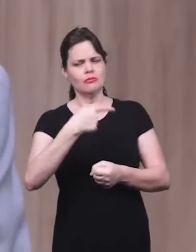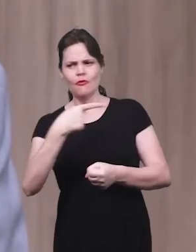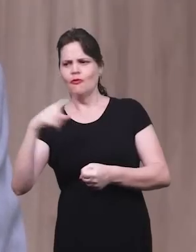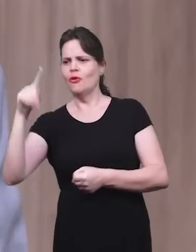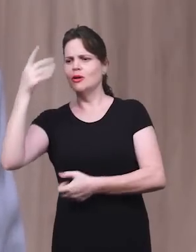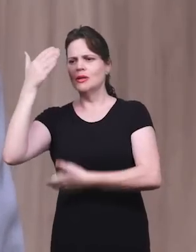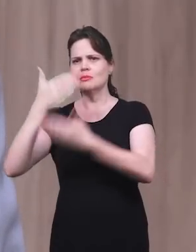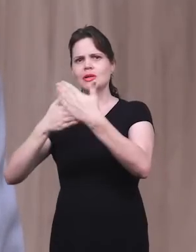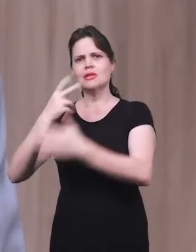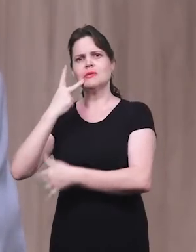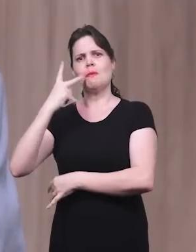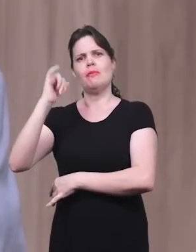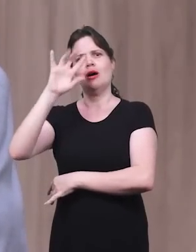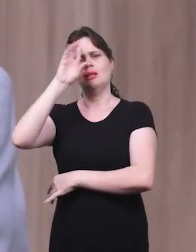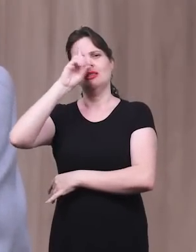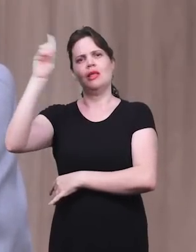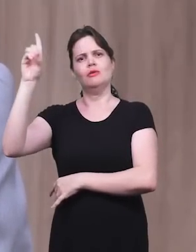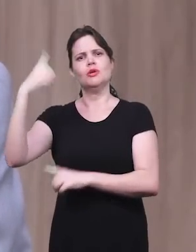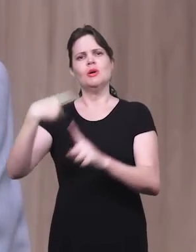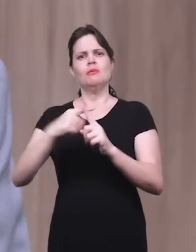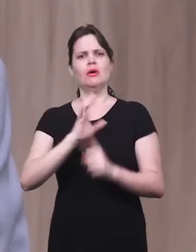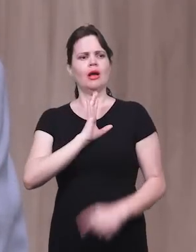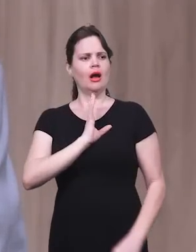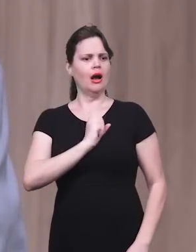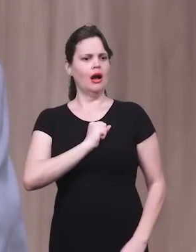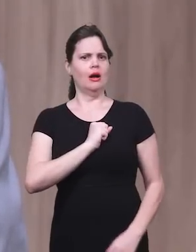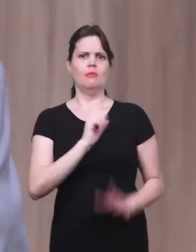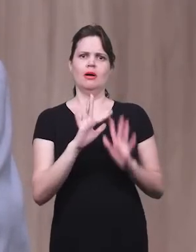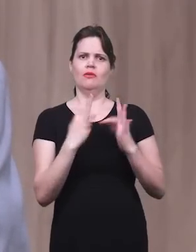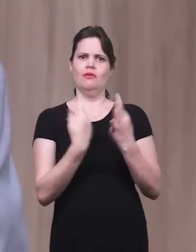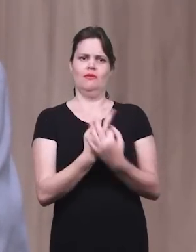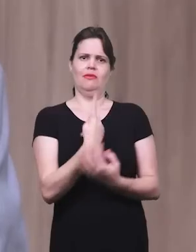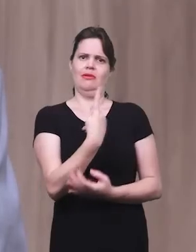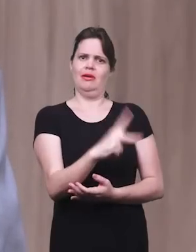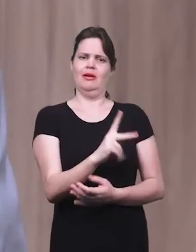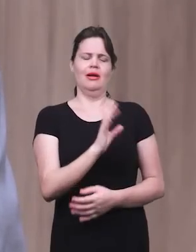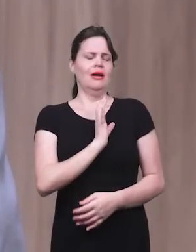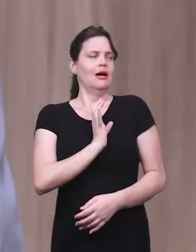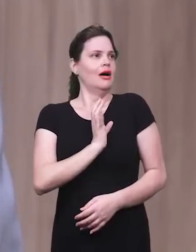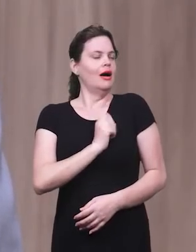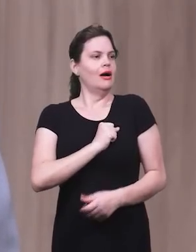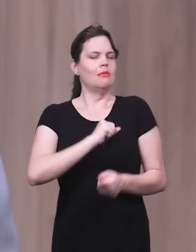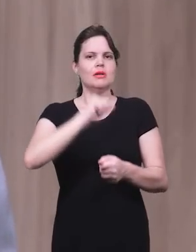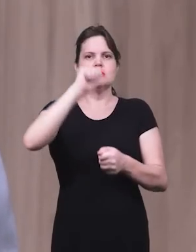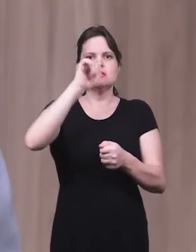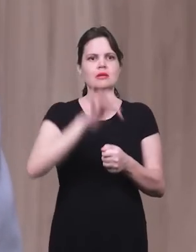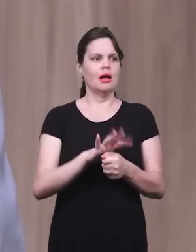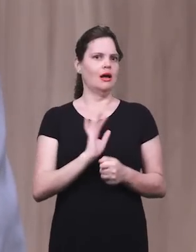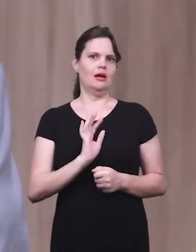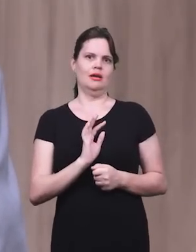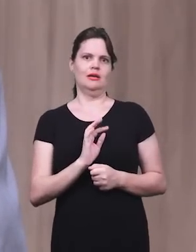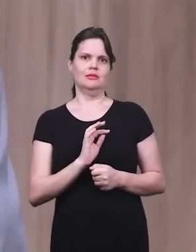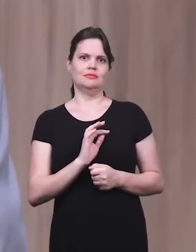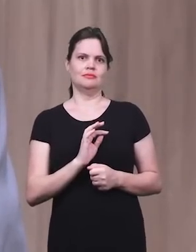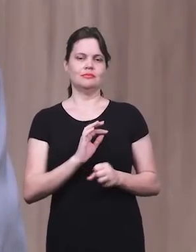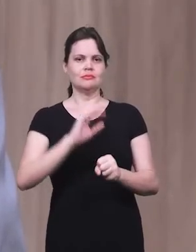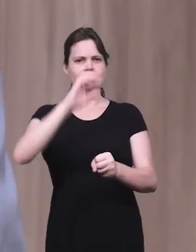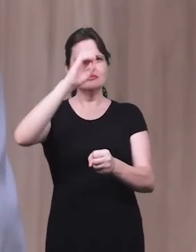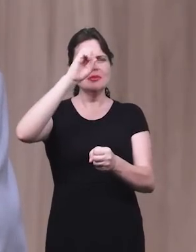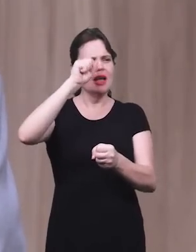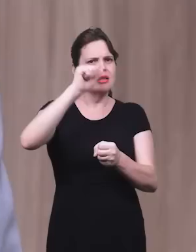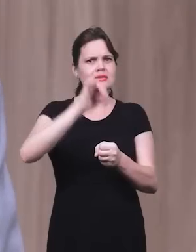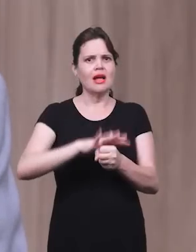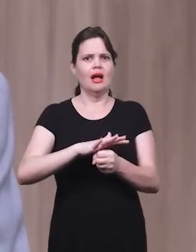foi atrás da bênção de Deus, por amor a Sara, por amor à sua família, uma família que ele nem tinha ainda, só tinha esposa. Que